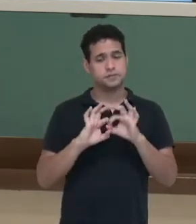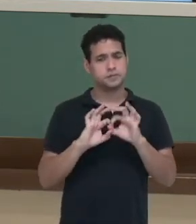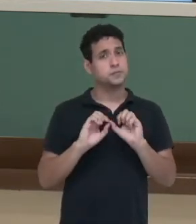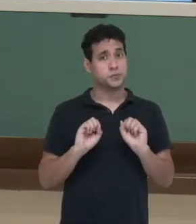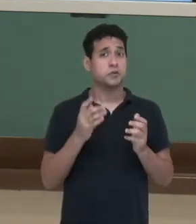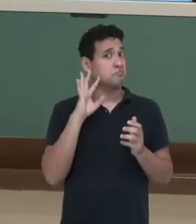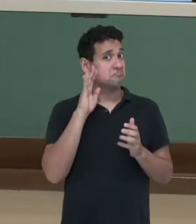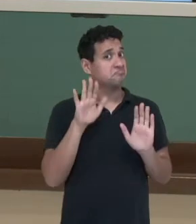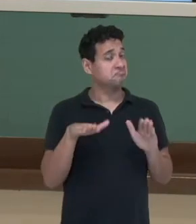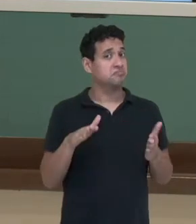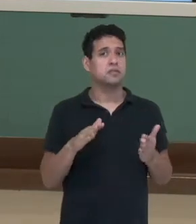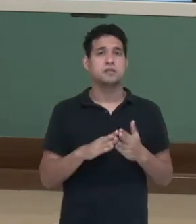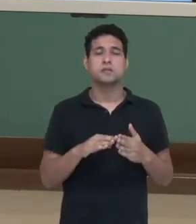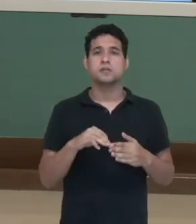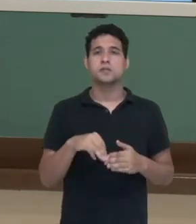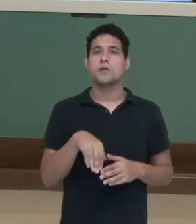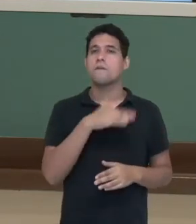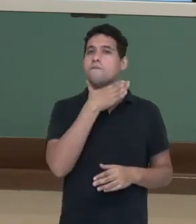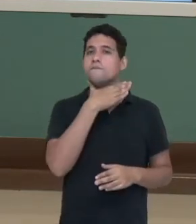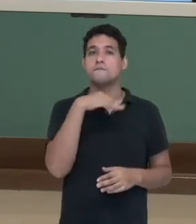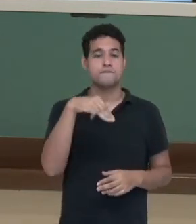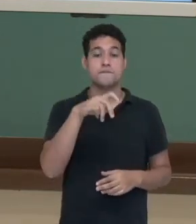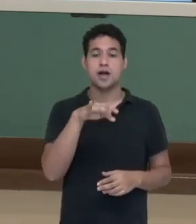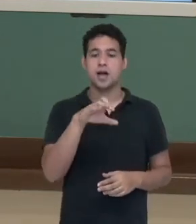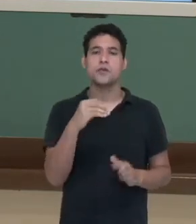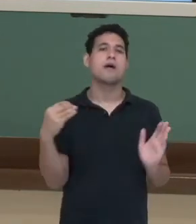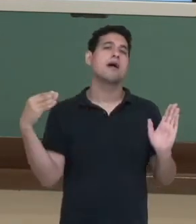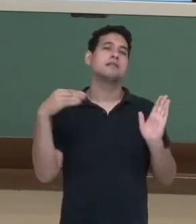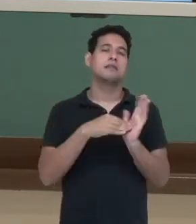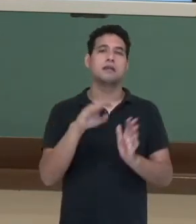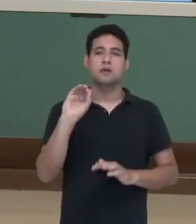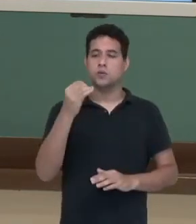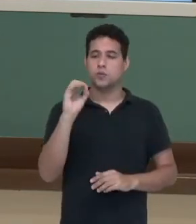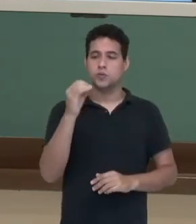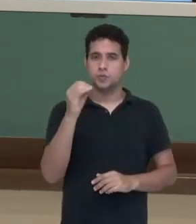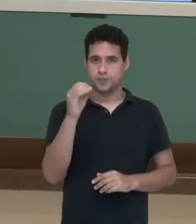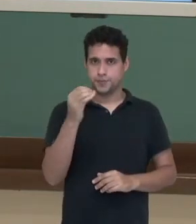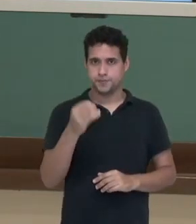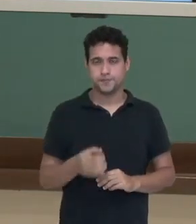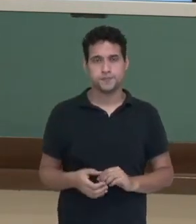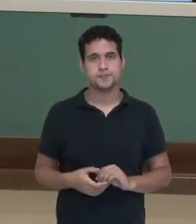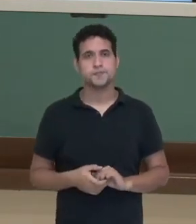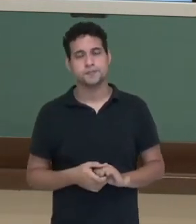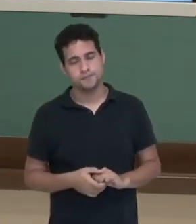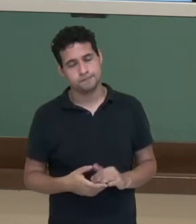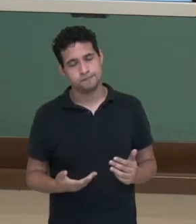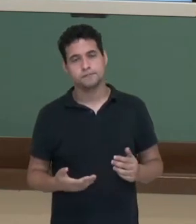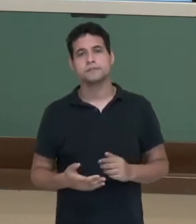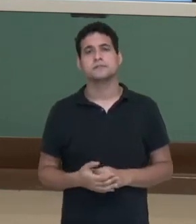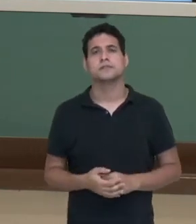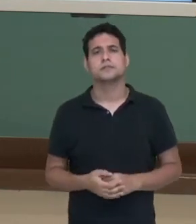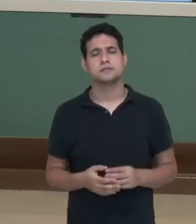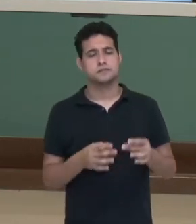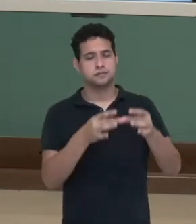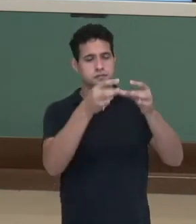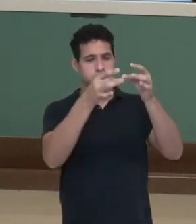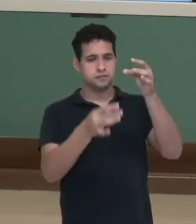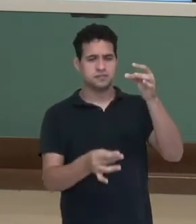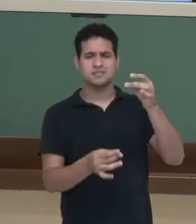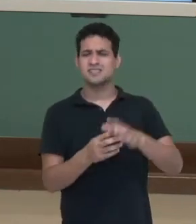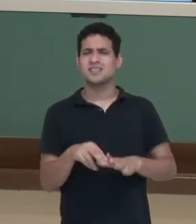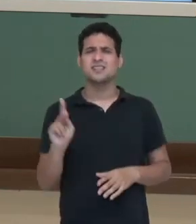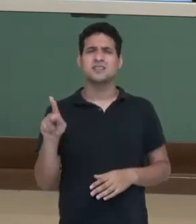Olimpíadas, tá? De maio ao mês de outubro. Bueno, definición, profesora,